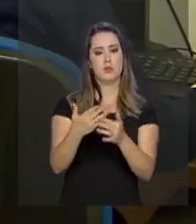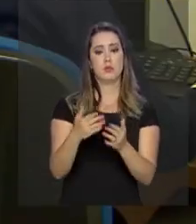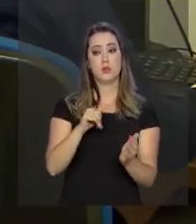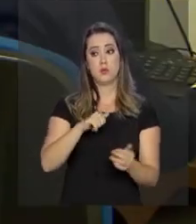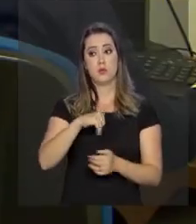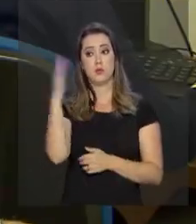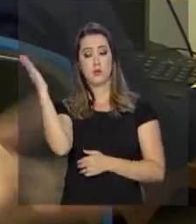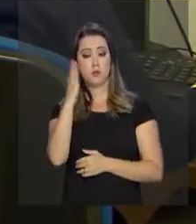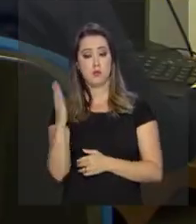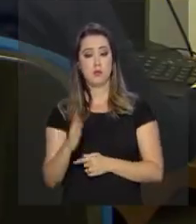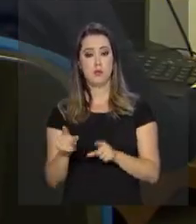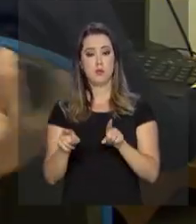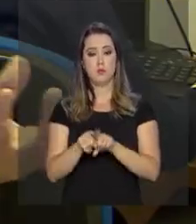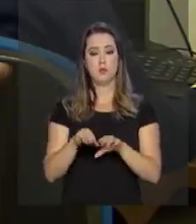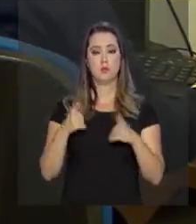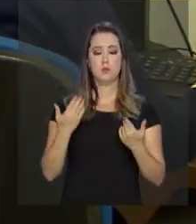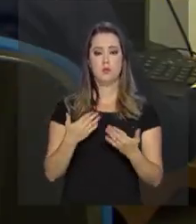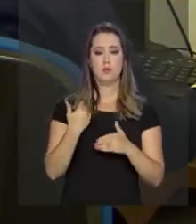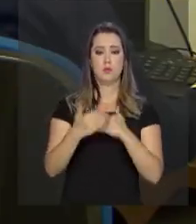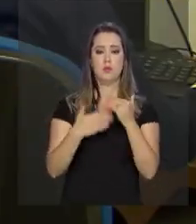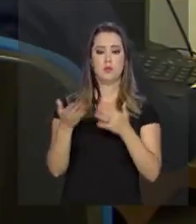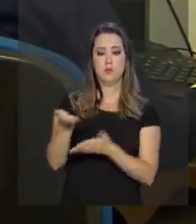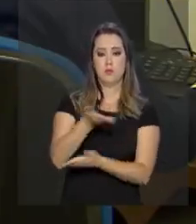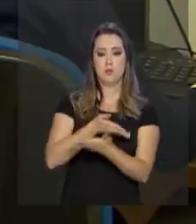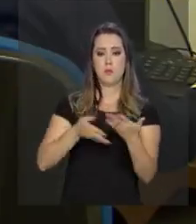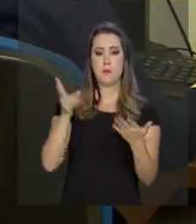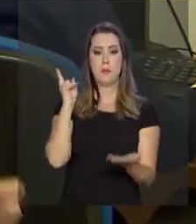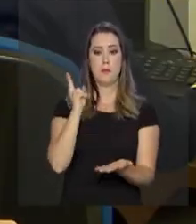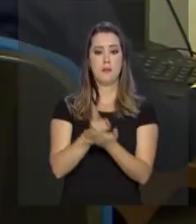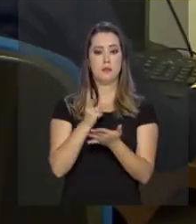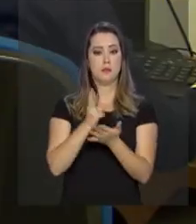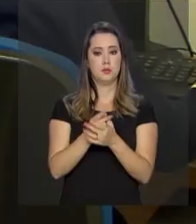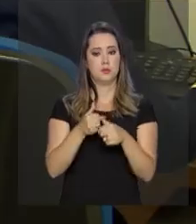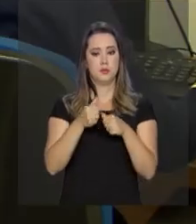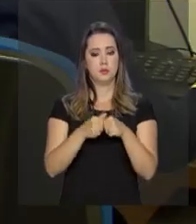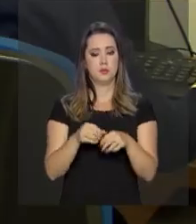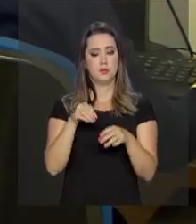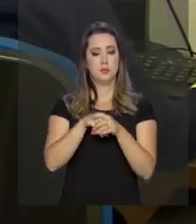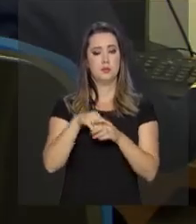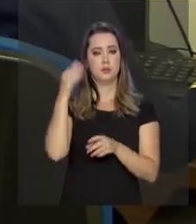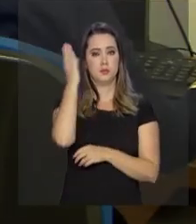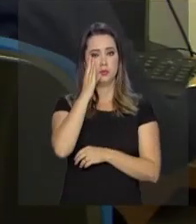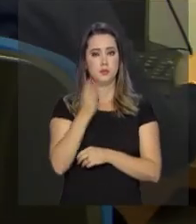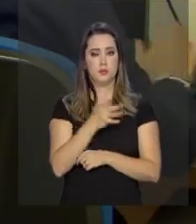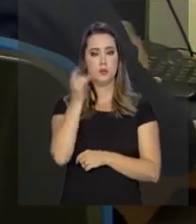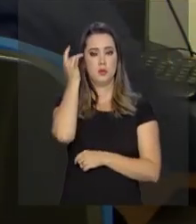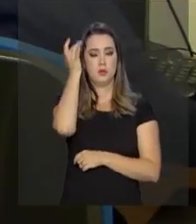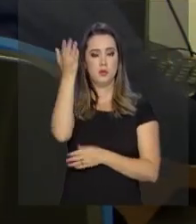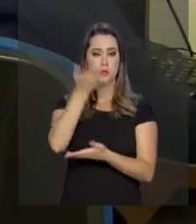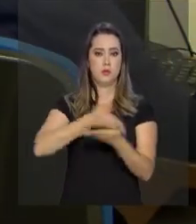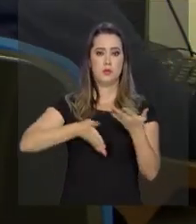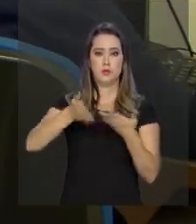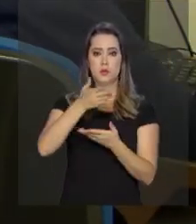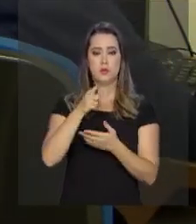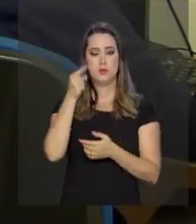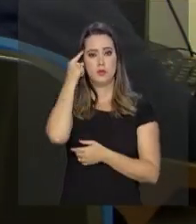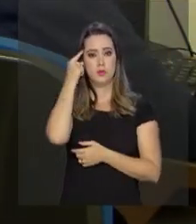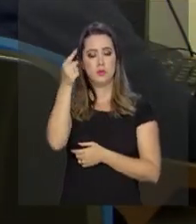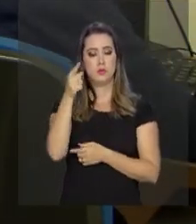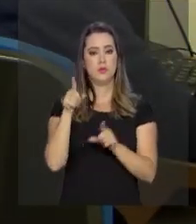e tanto é criar um intercâmbio mesmo sem sair do brasil né facilitar o intercâmbio de idéias